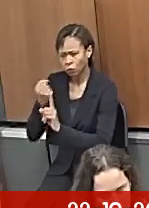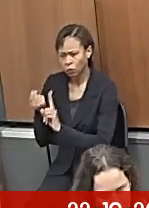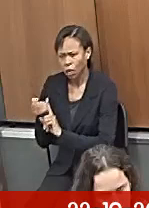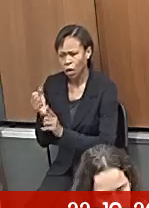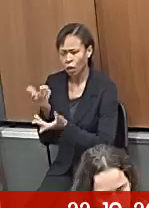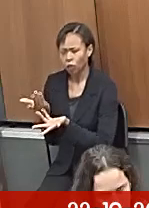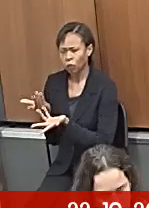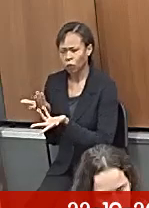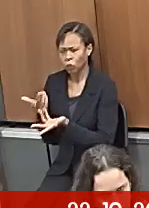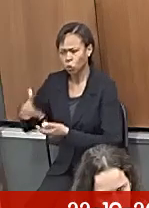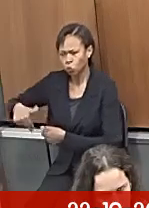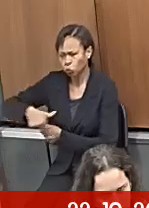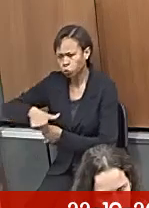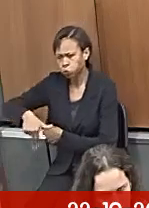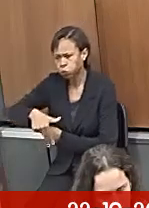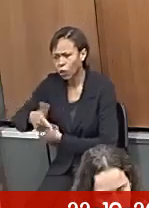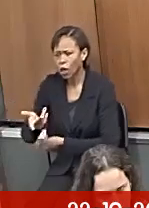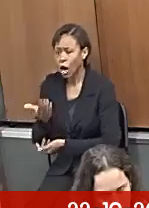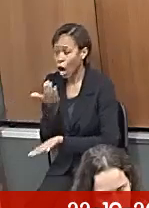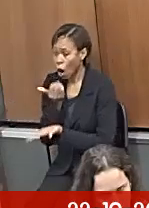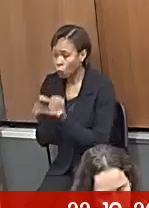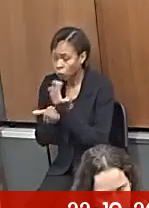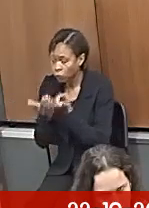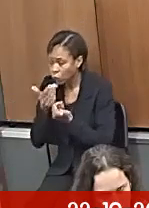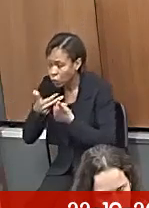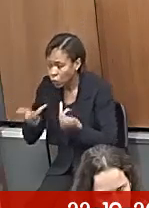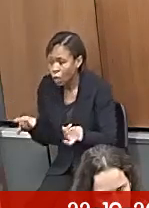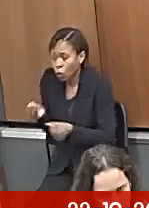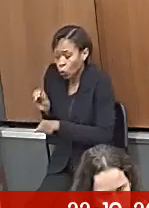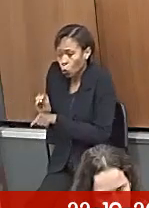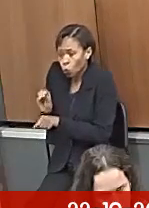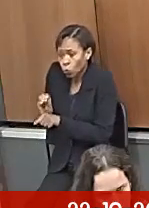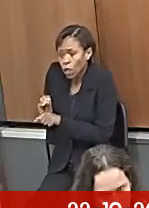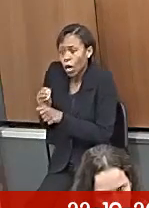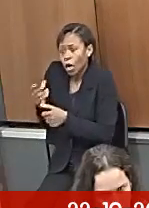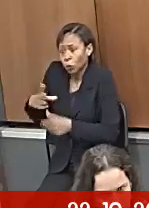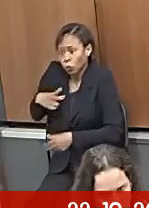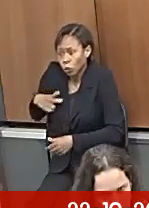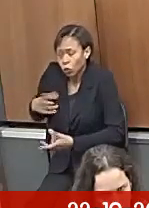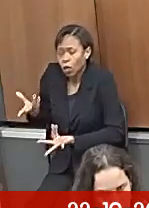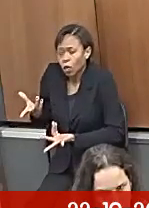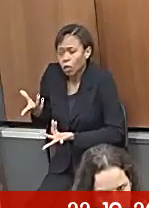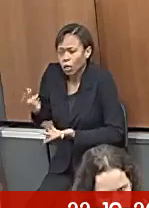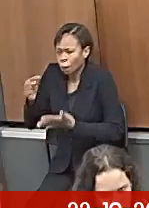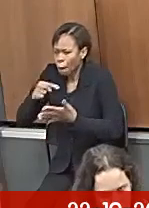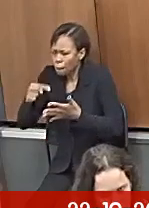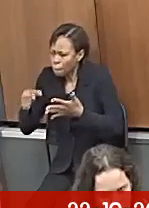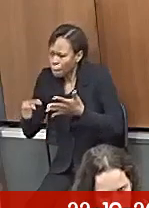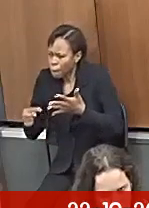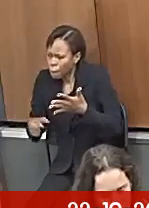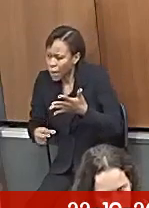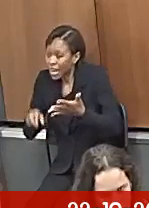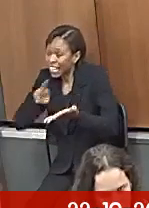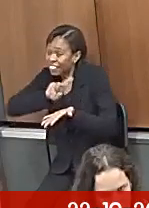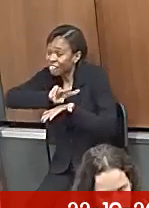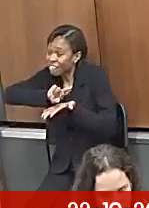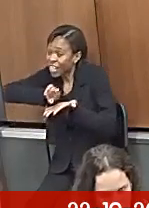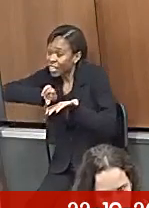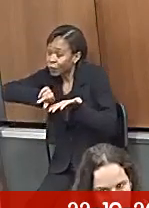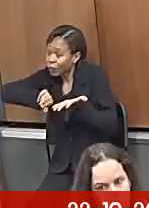de locomoção, alimentação e cuidados pessoais, são itens distintos,